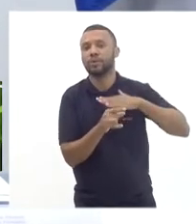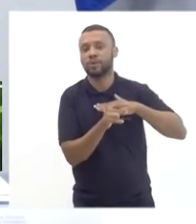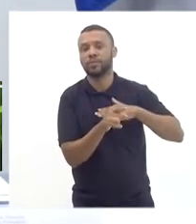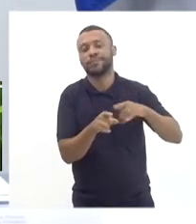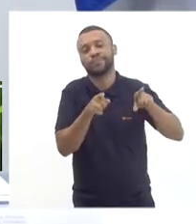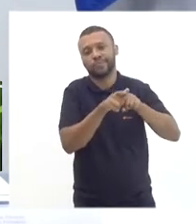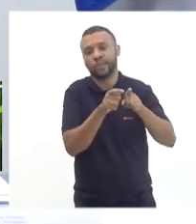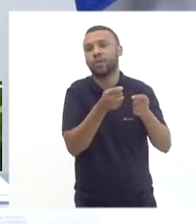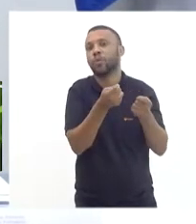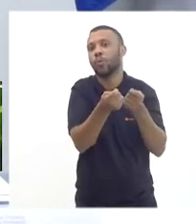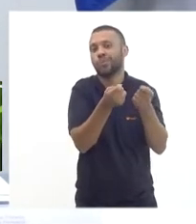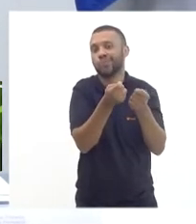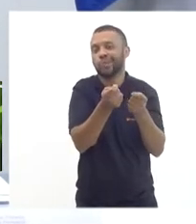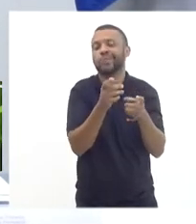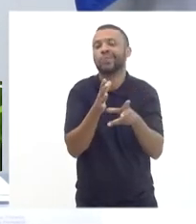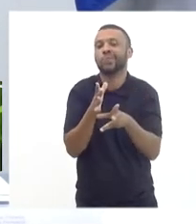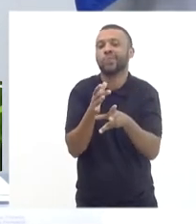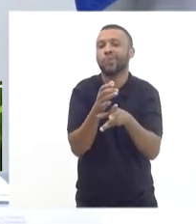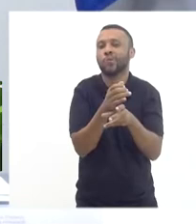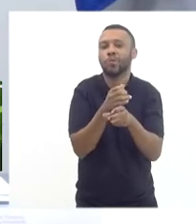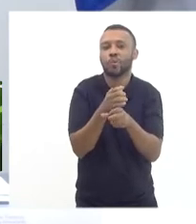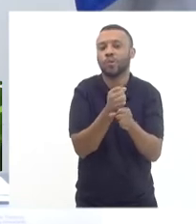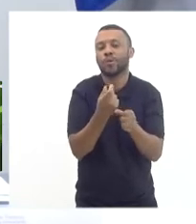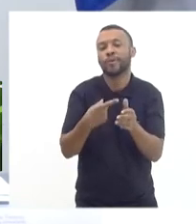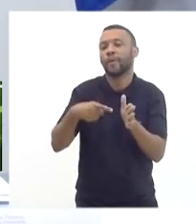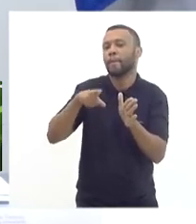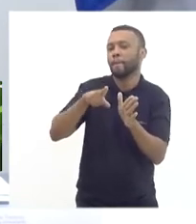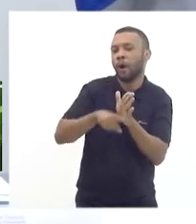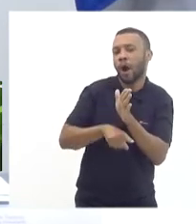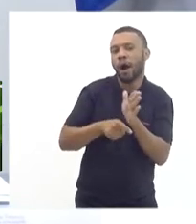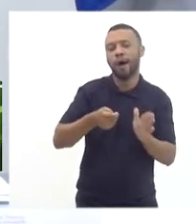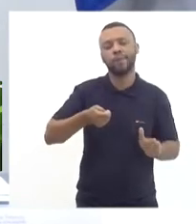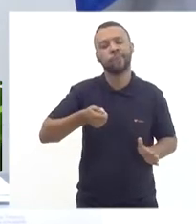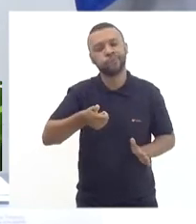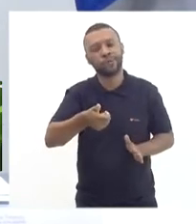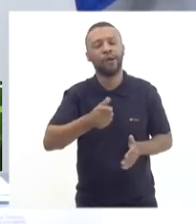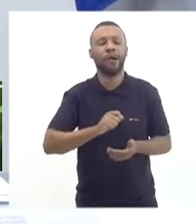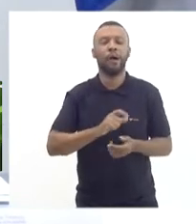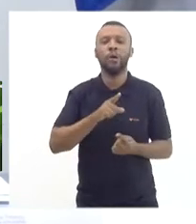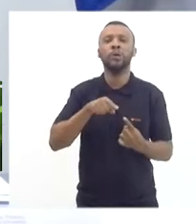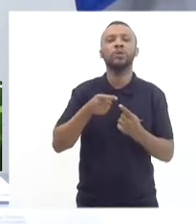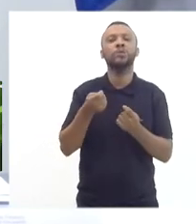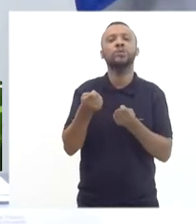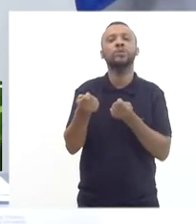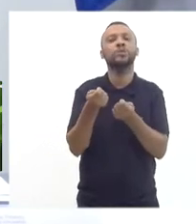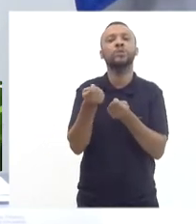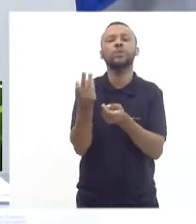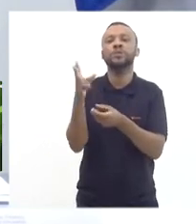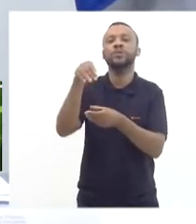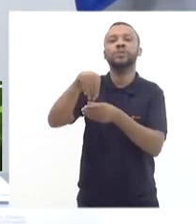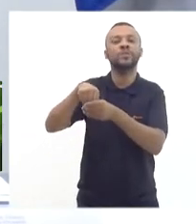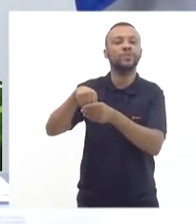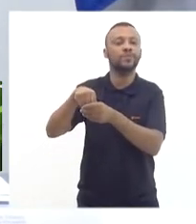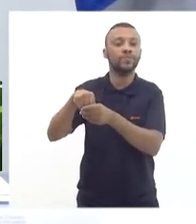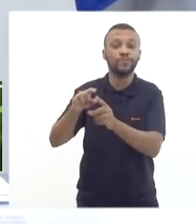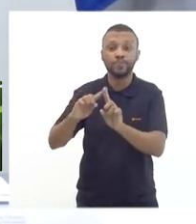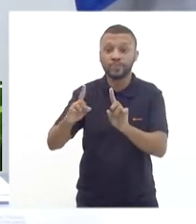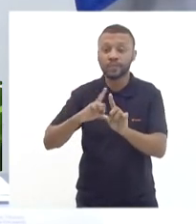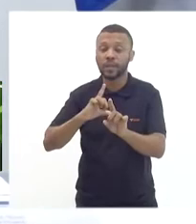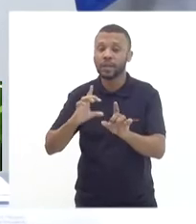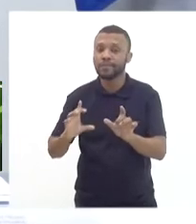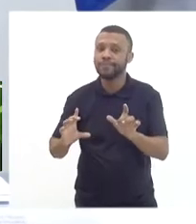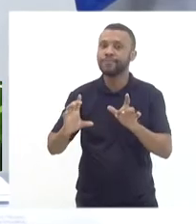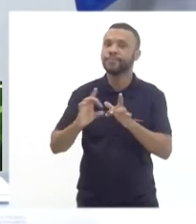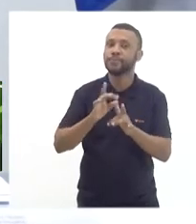de controle de receita, de benefício, é de controle interno, mas tem uma perna no